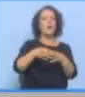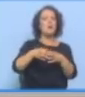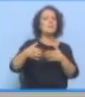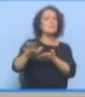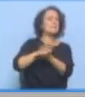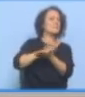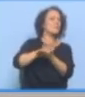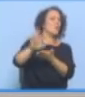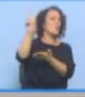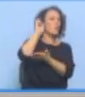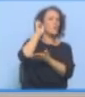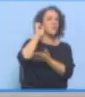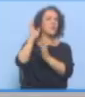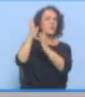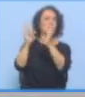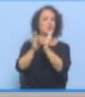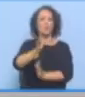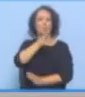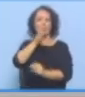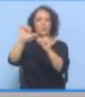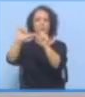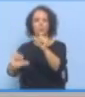ouvir. E Jesus